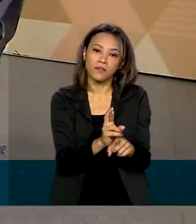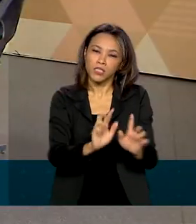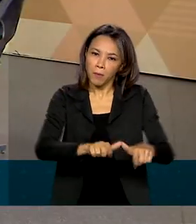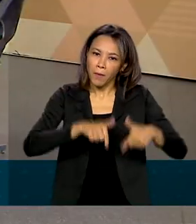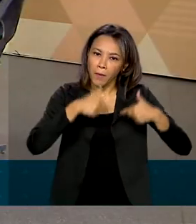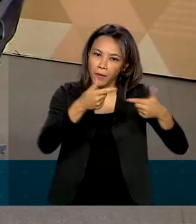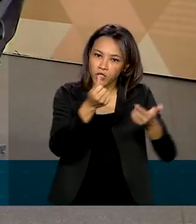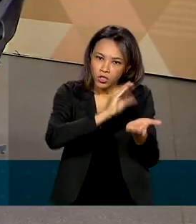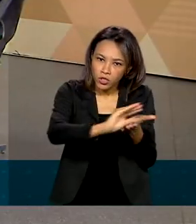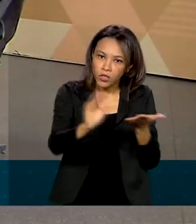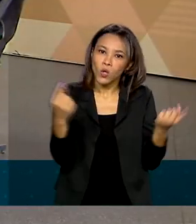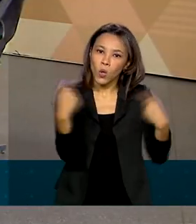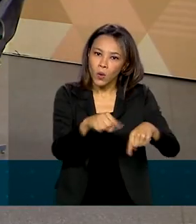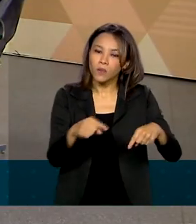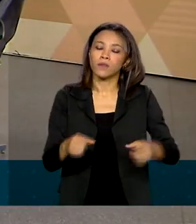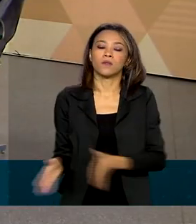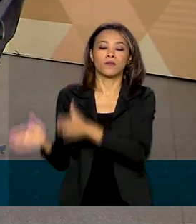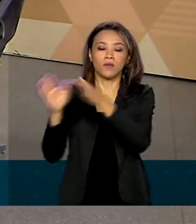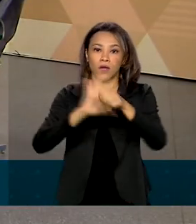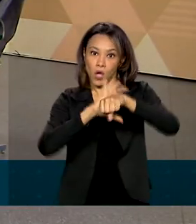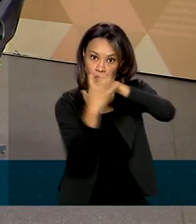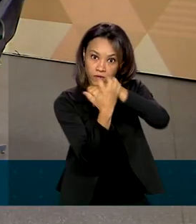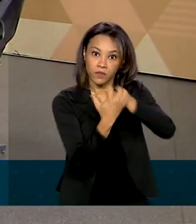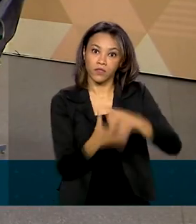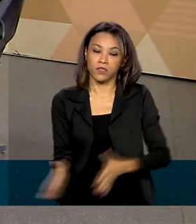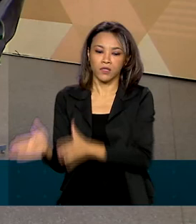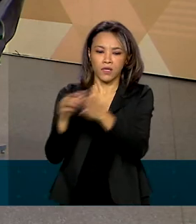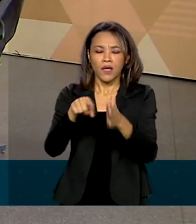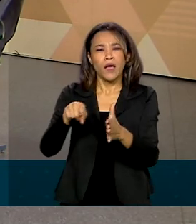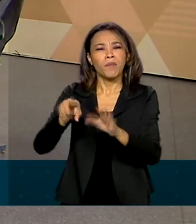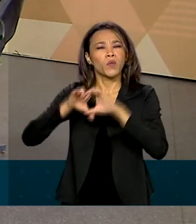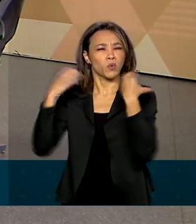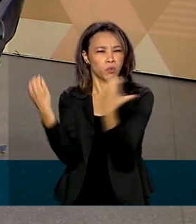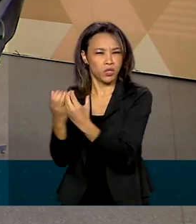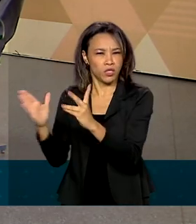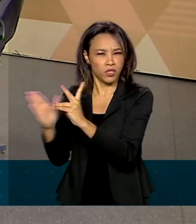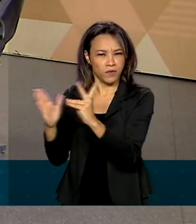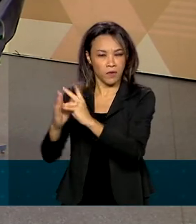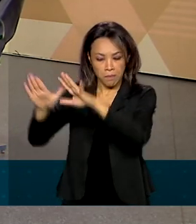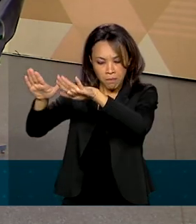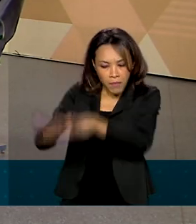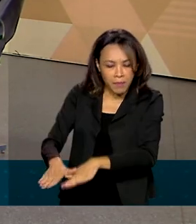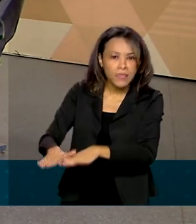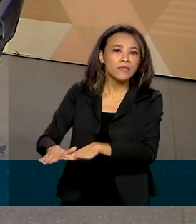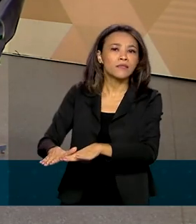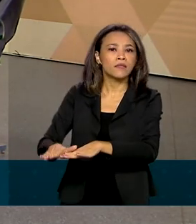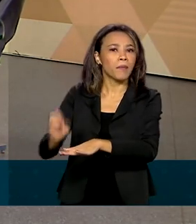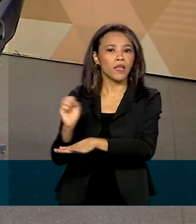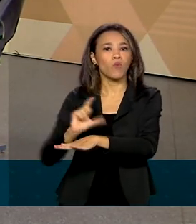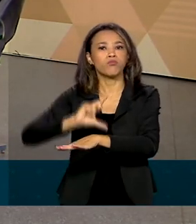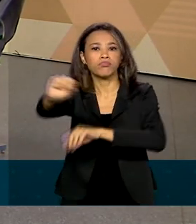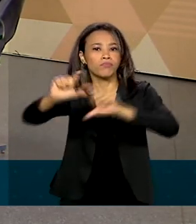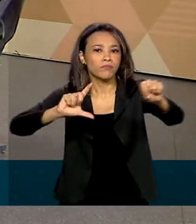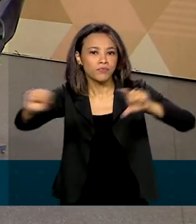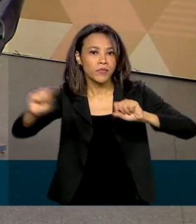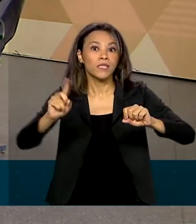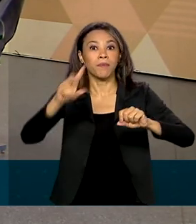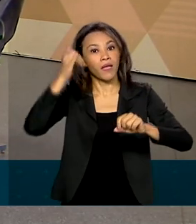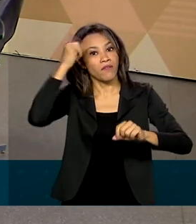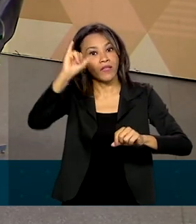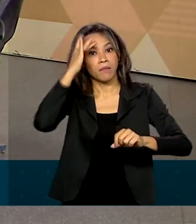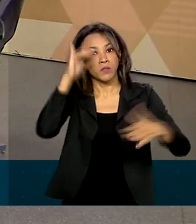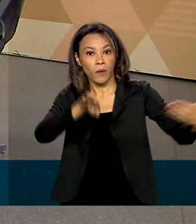E as barreiras sanitárias é tanto para os indígenas não saírem das aldeias, como para quem não é das aldeias entrarem?